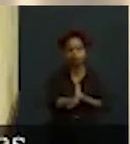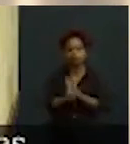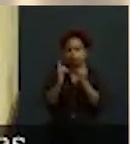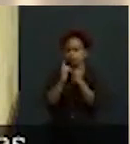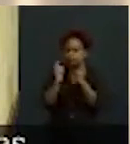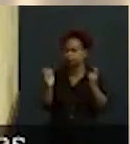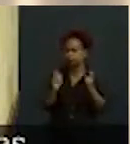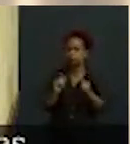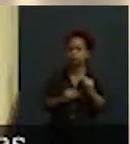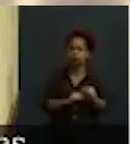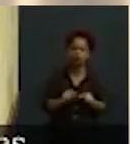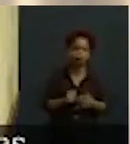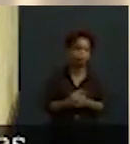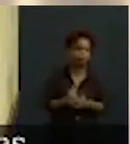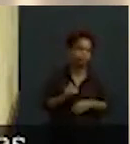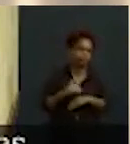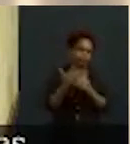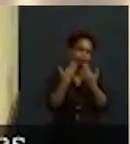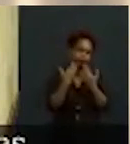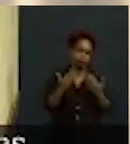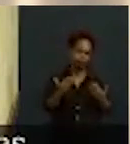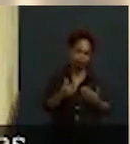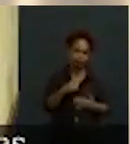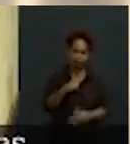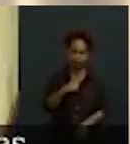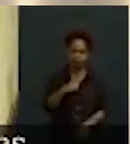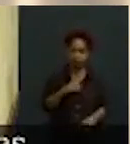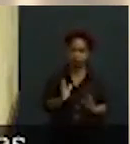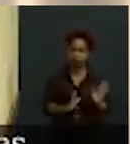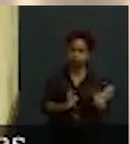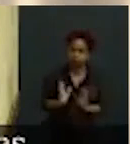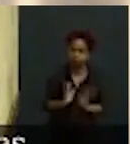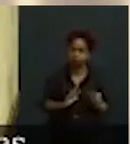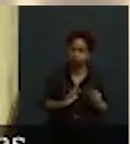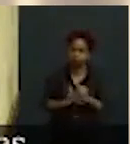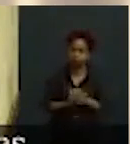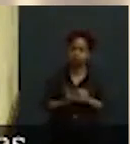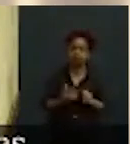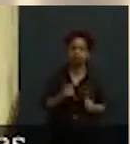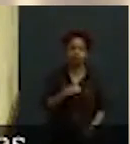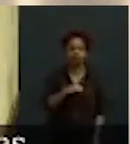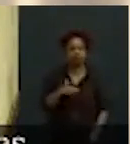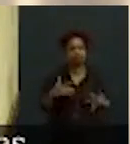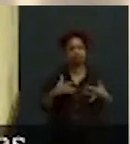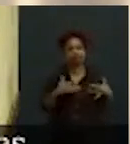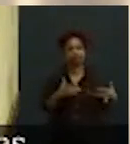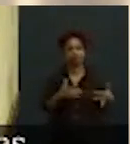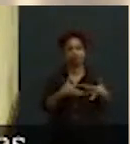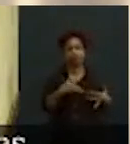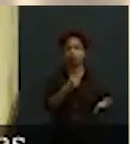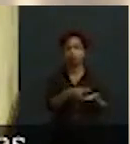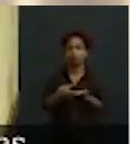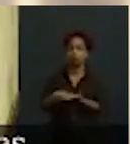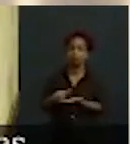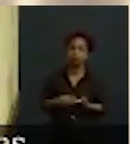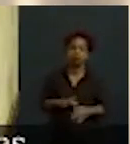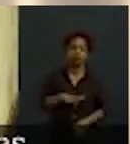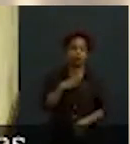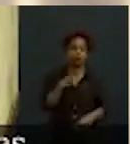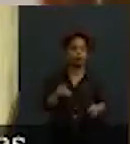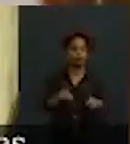se tornaram ainda mais evidentes durante a pandemia, cobrando-nos solidariedade, compromisso e